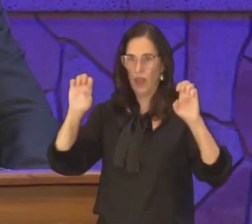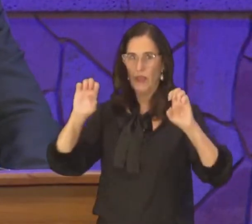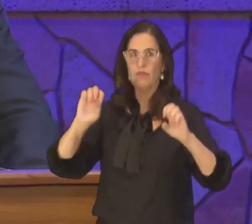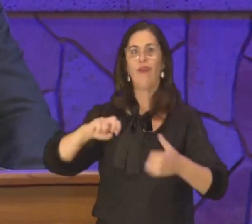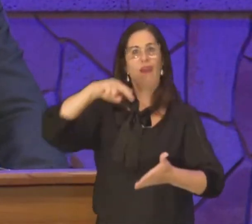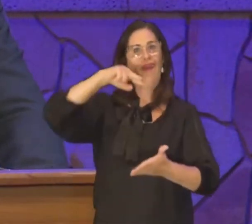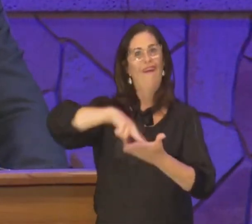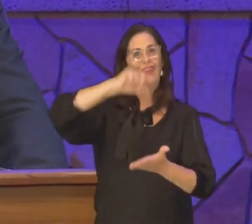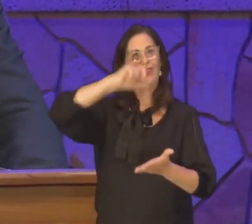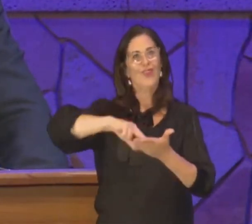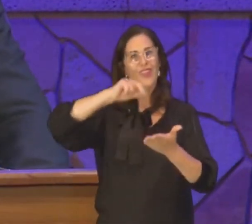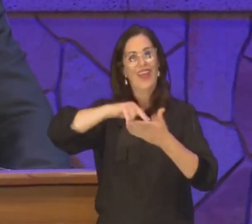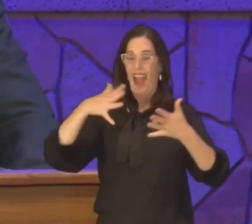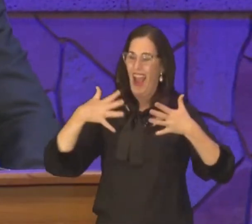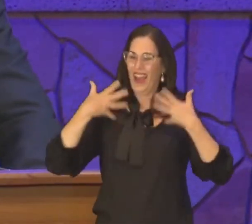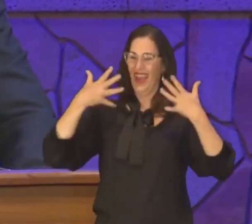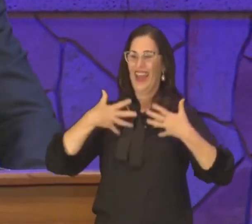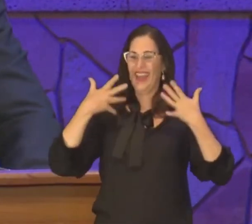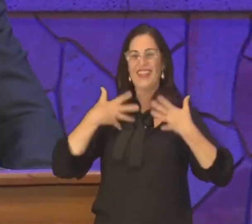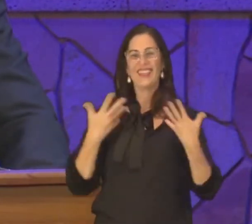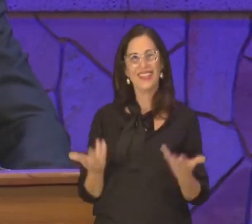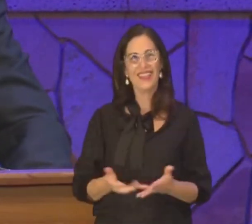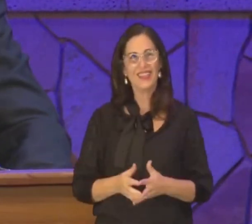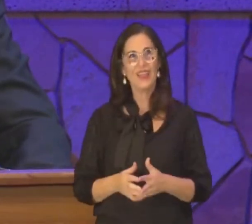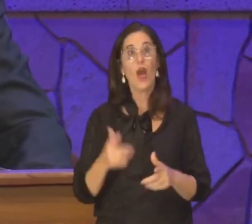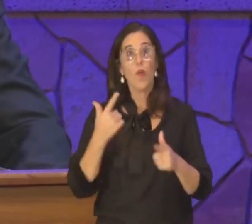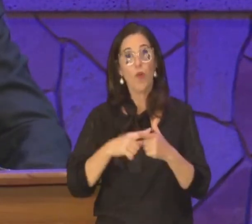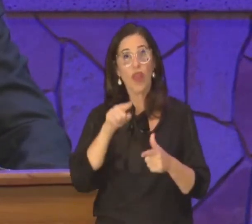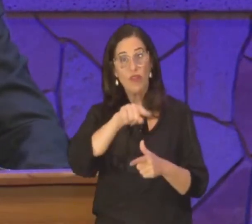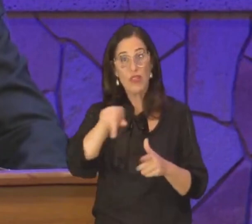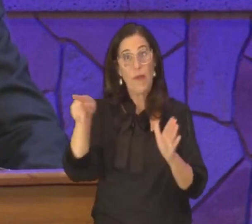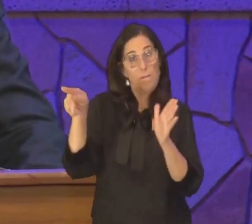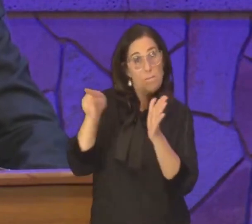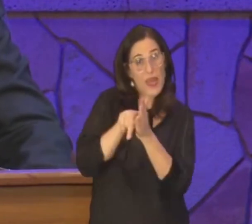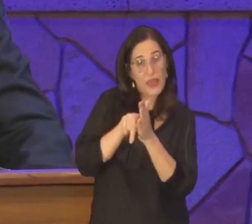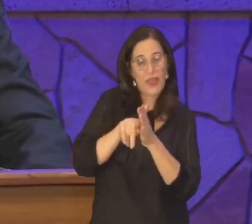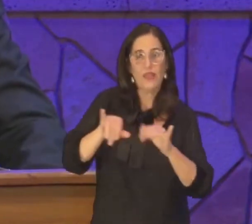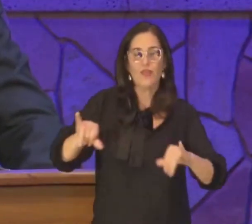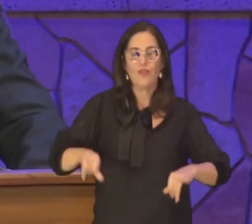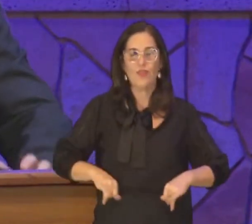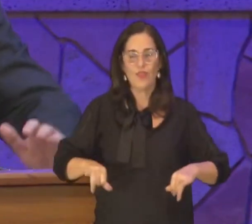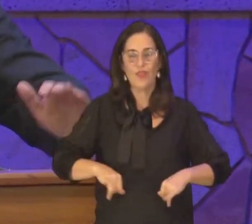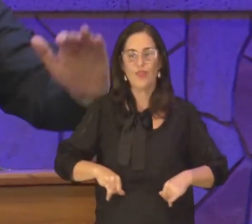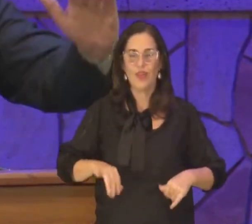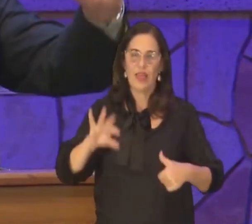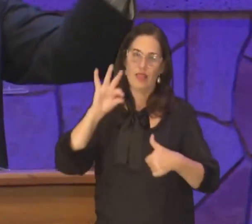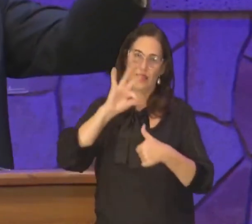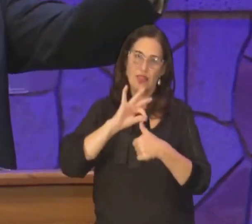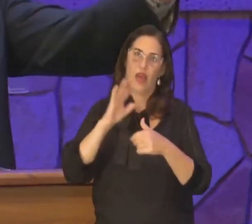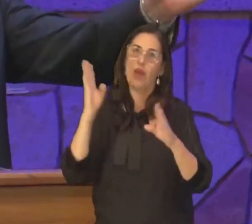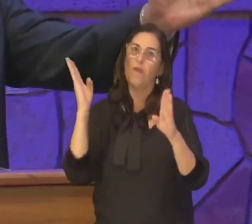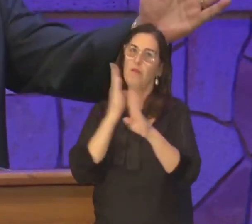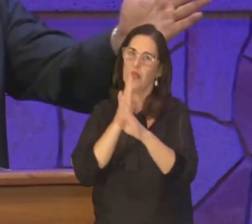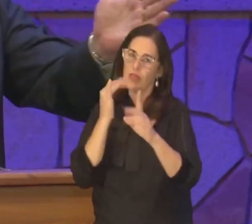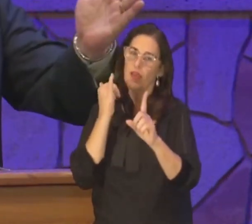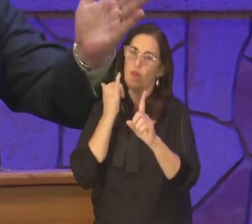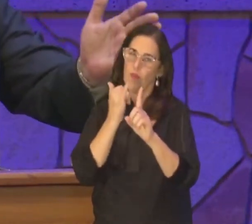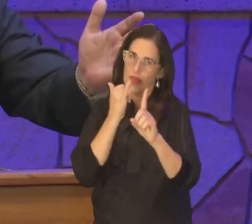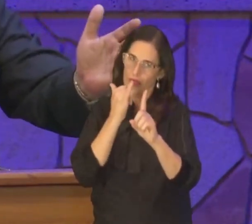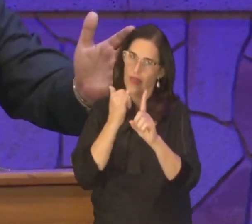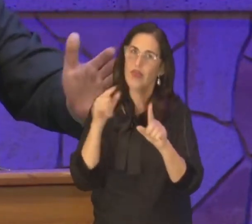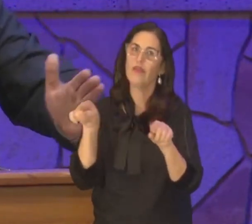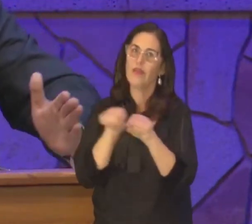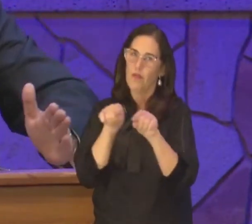exultai, alegre-se, porque você faz parte do sofrimento. Assim perseguiram os profetas,